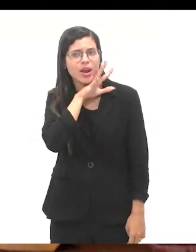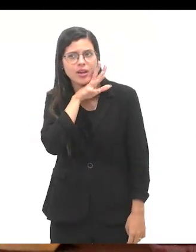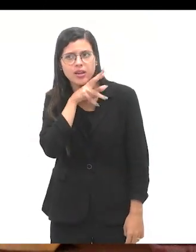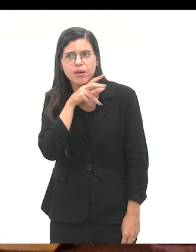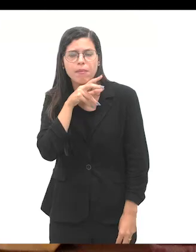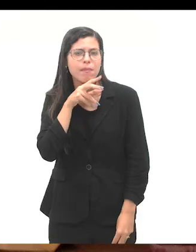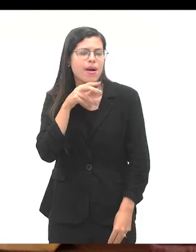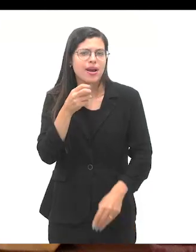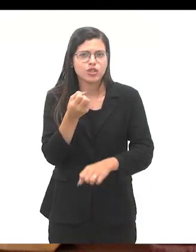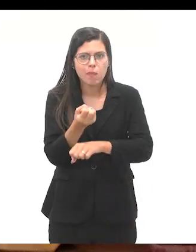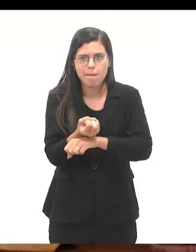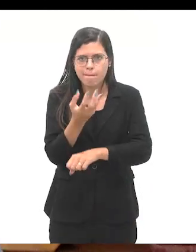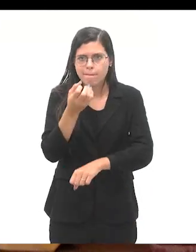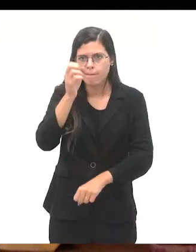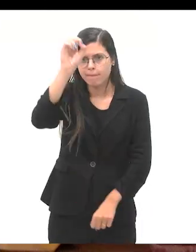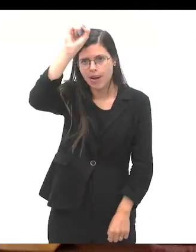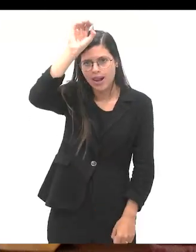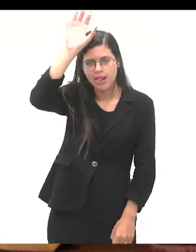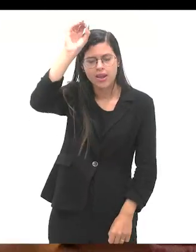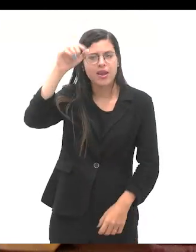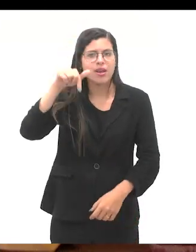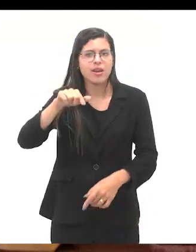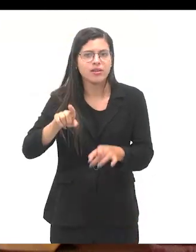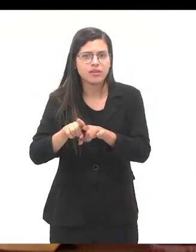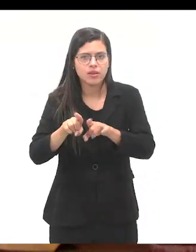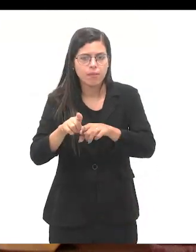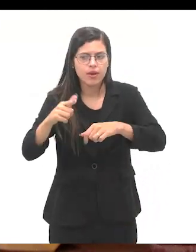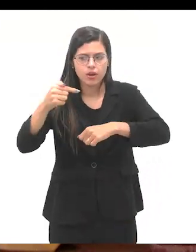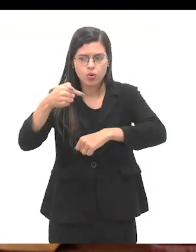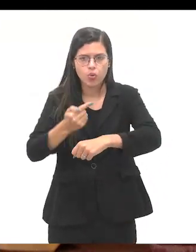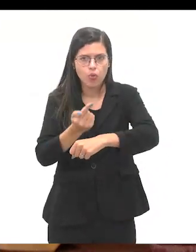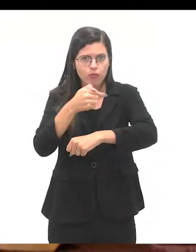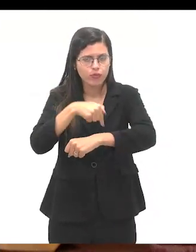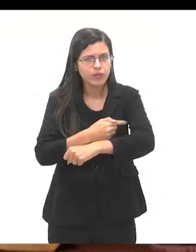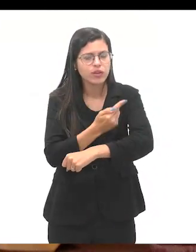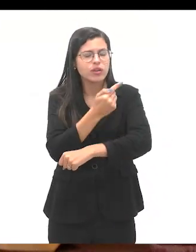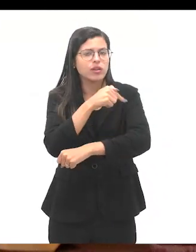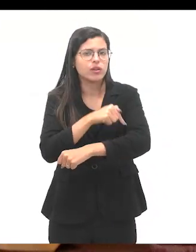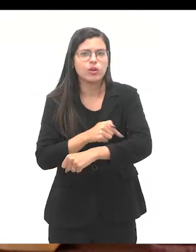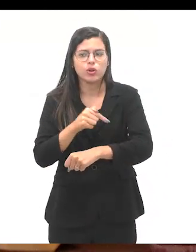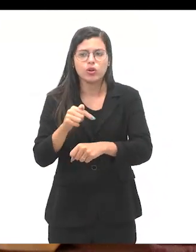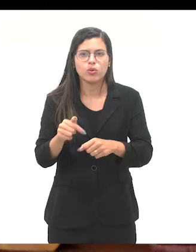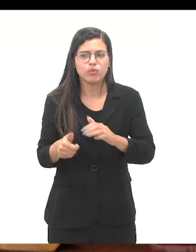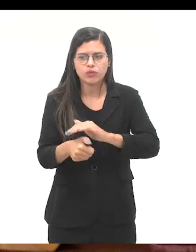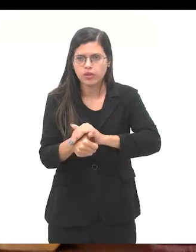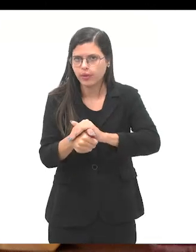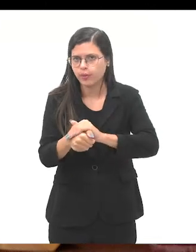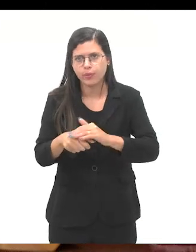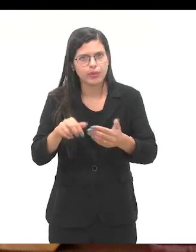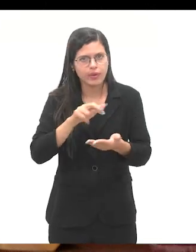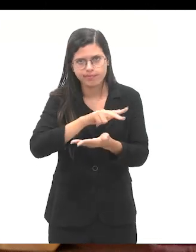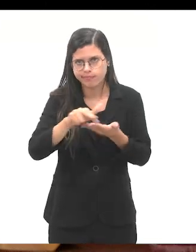animais, né? Como as baleias, golfinhos, tartarugas, etc. Né? Temos que realmente